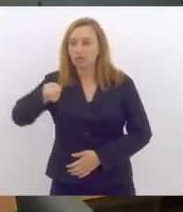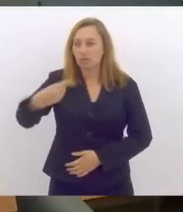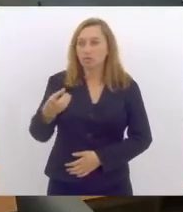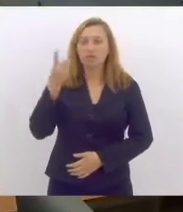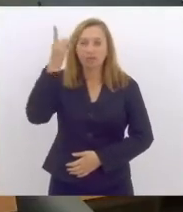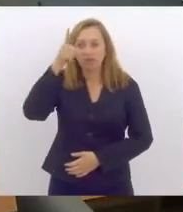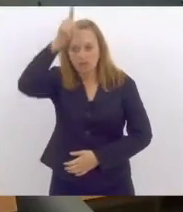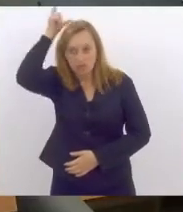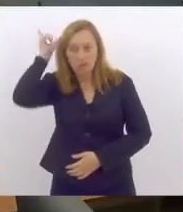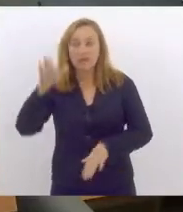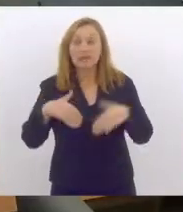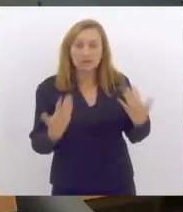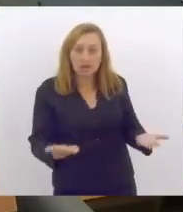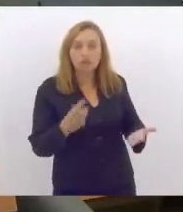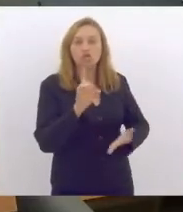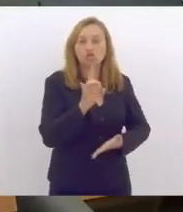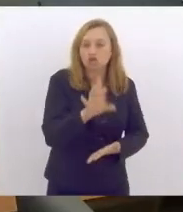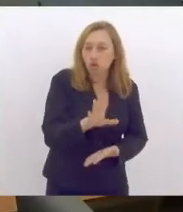Então,